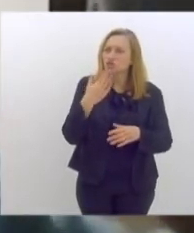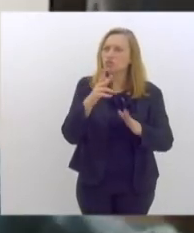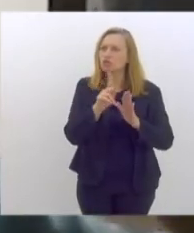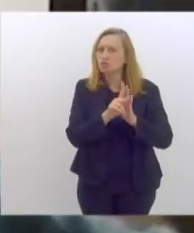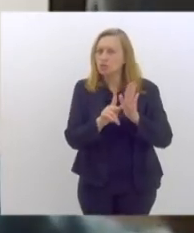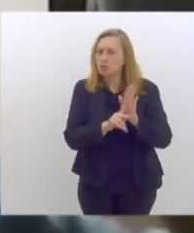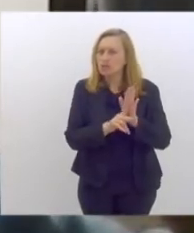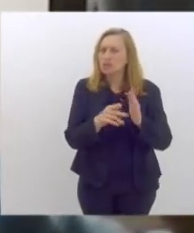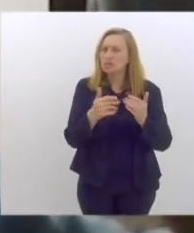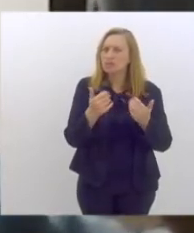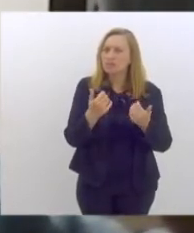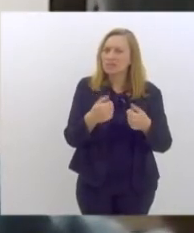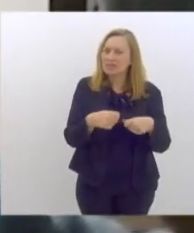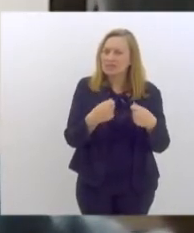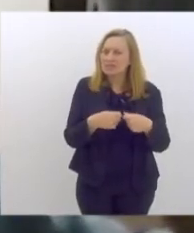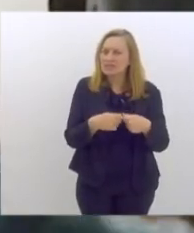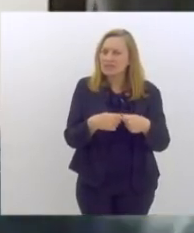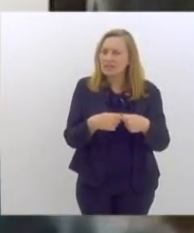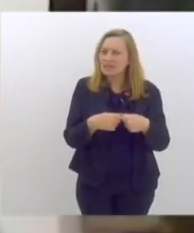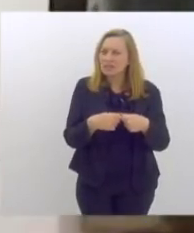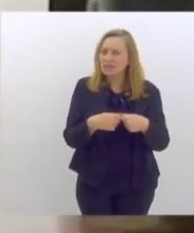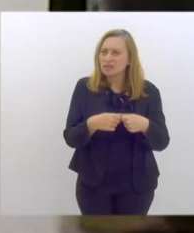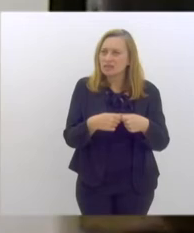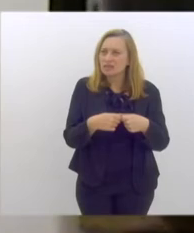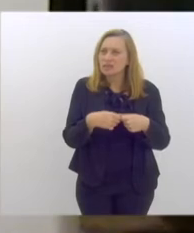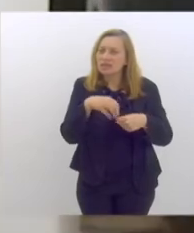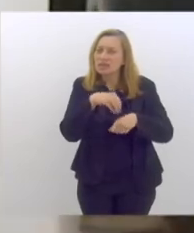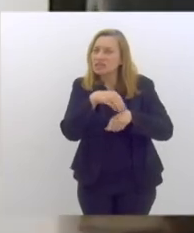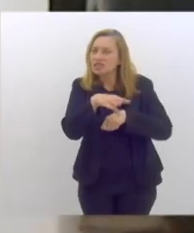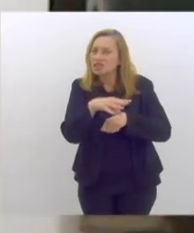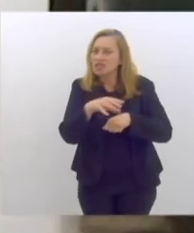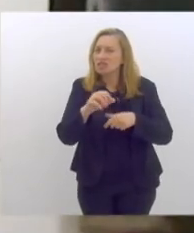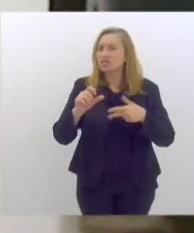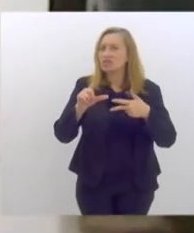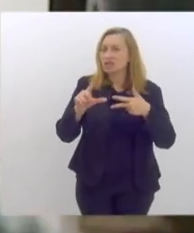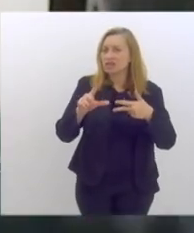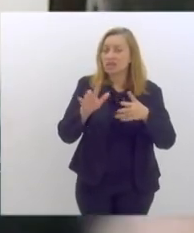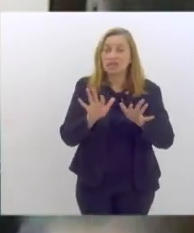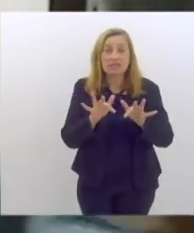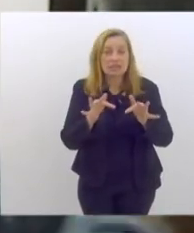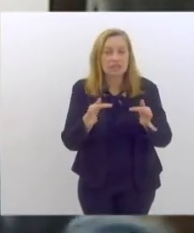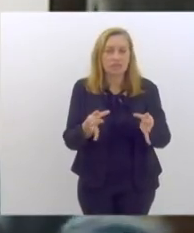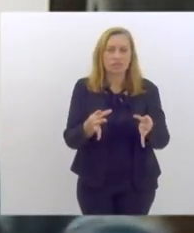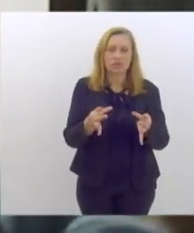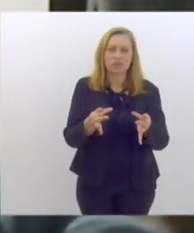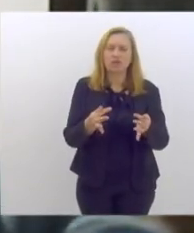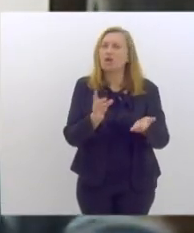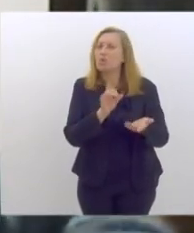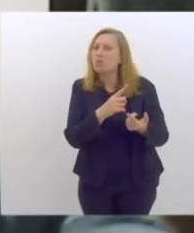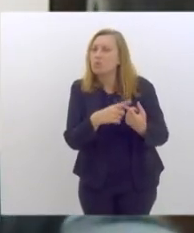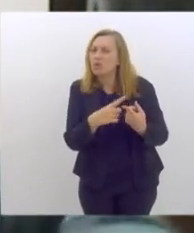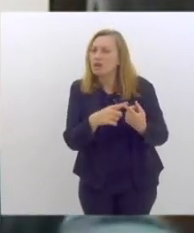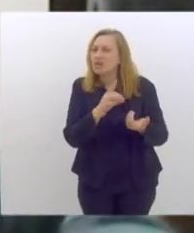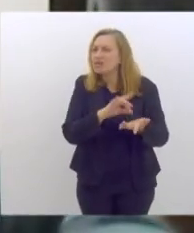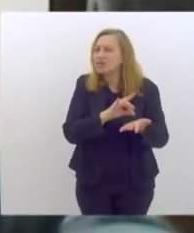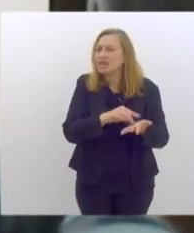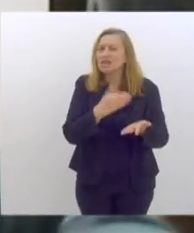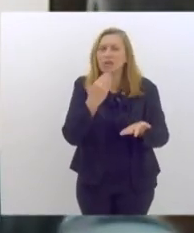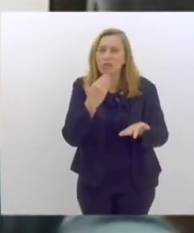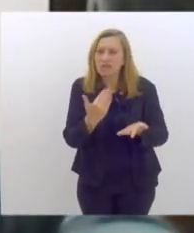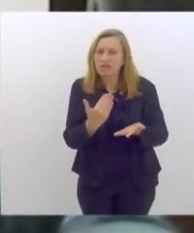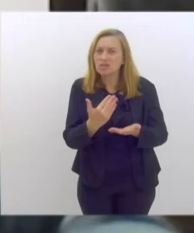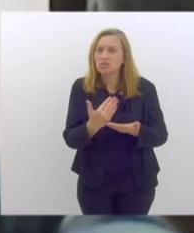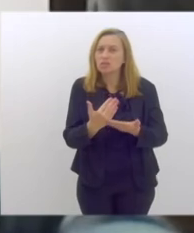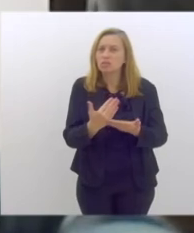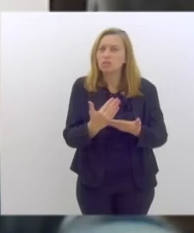projeto deveria ter é indicação Legislativa simples porque na verdade ele tá pedindo para